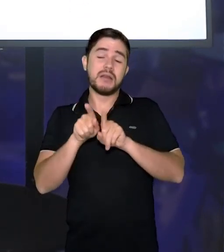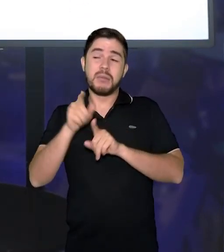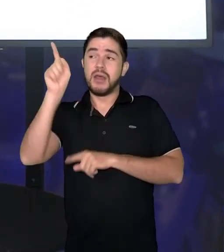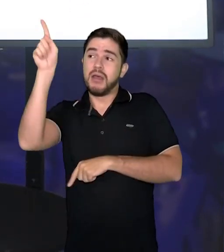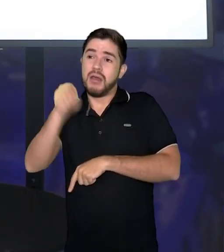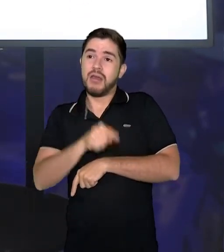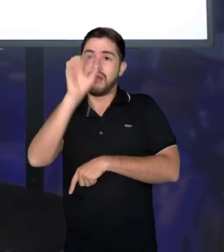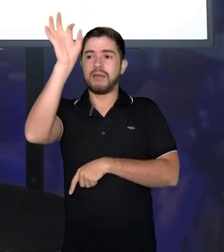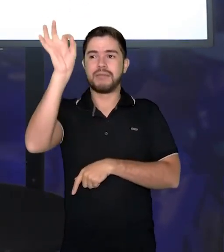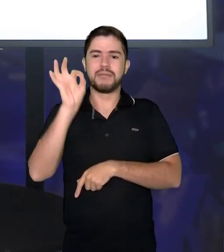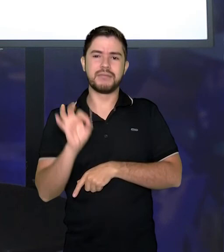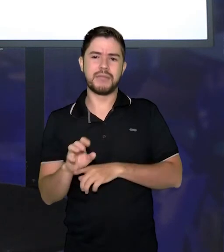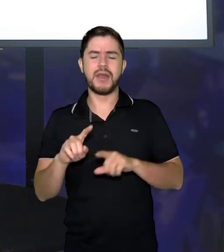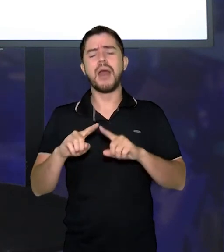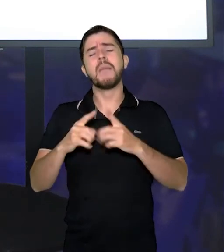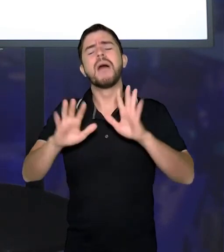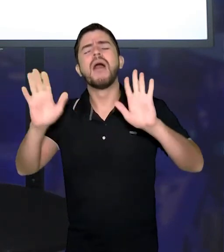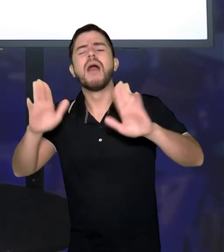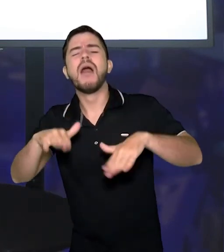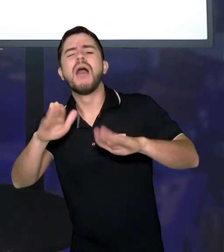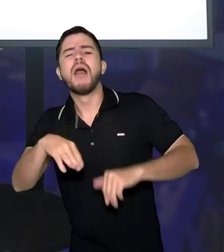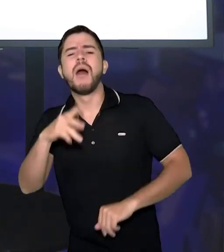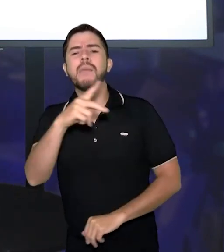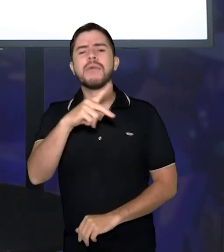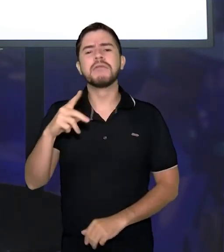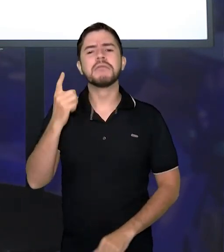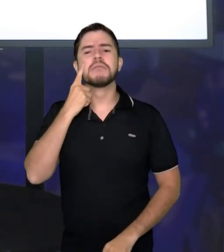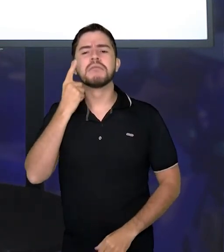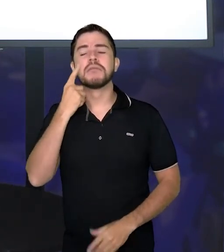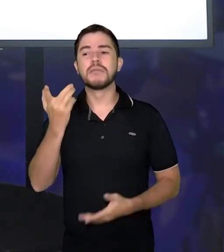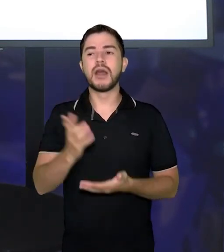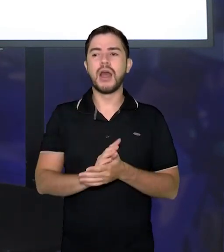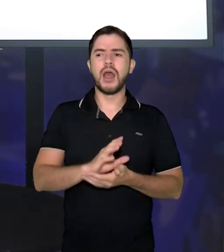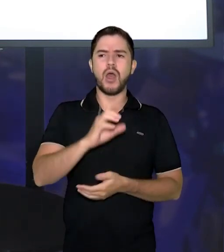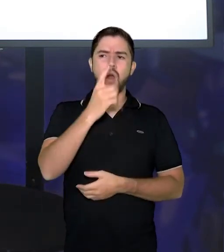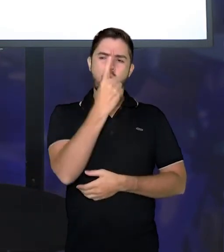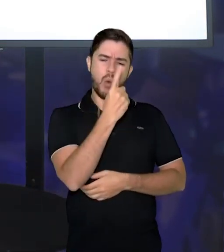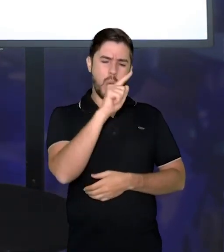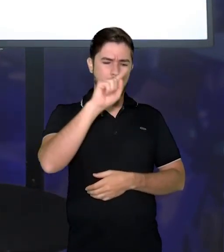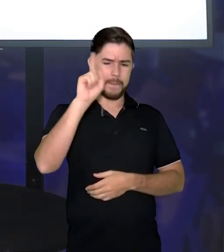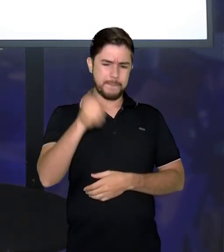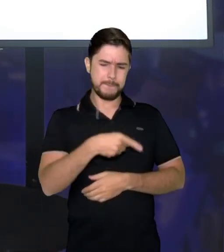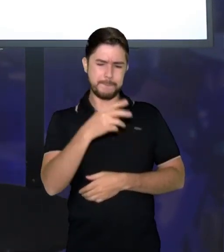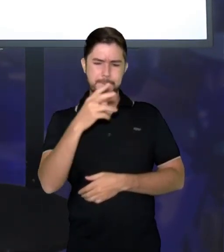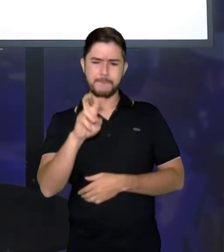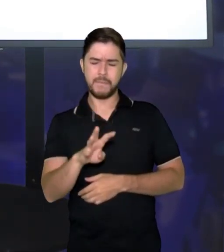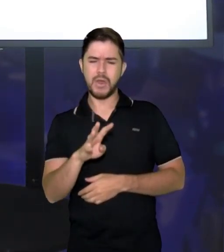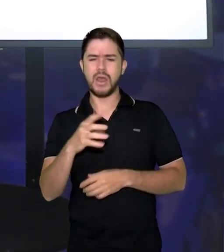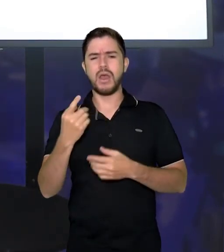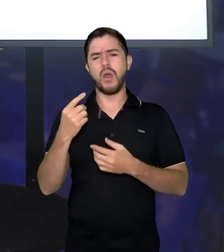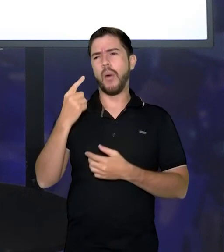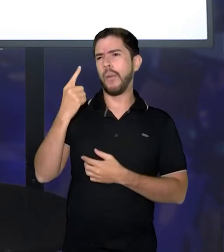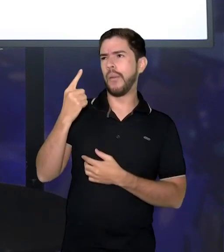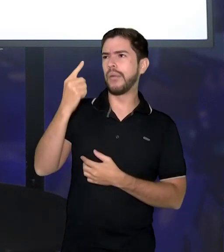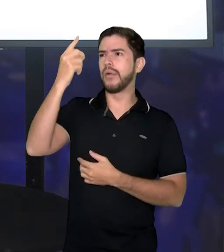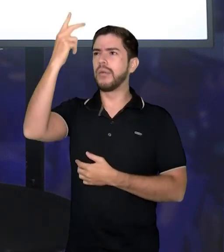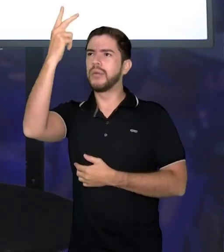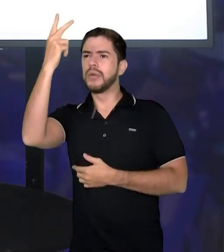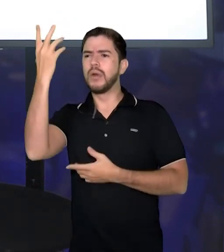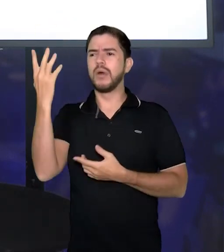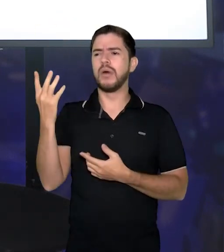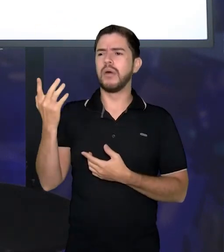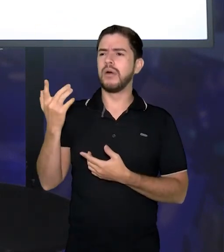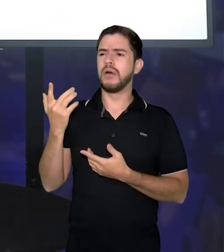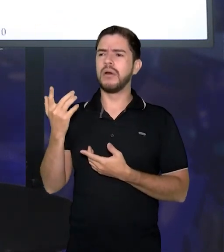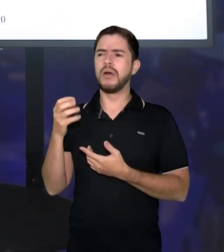de percentual. Ah, professor, forma geométrica, 1/2. Forma fracionária, 1/2,